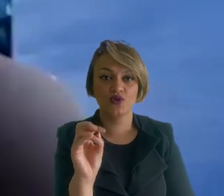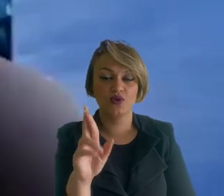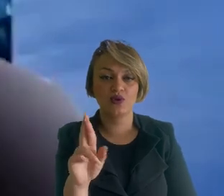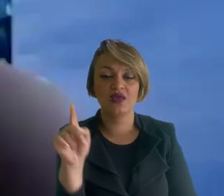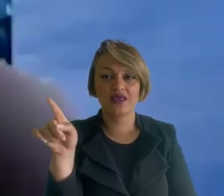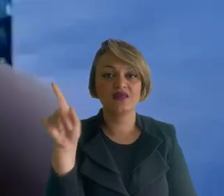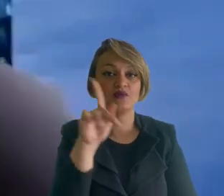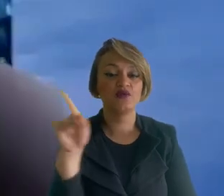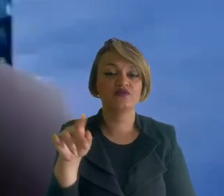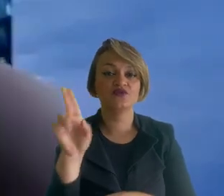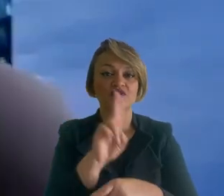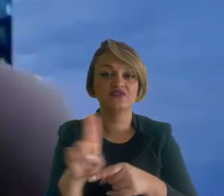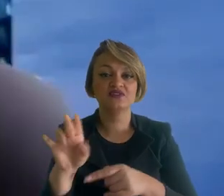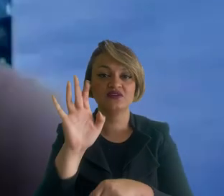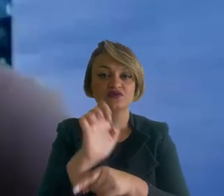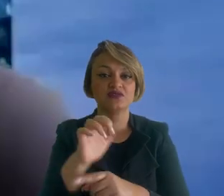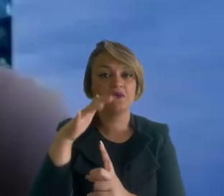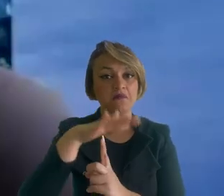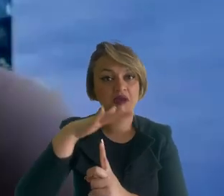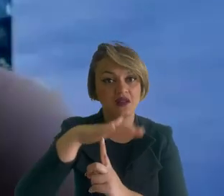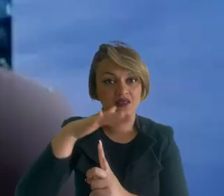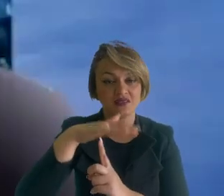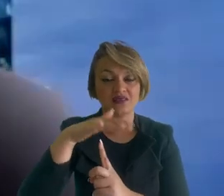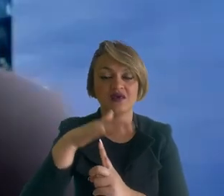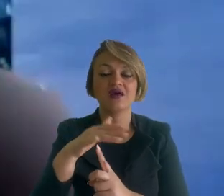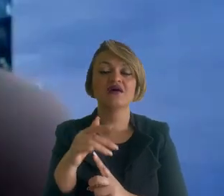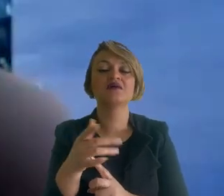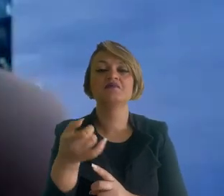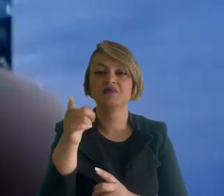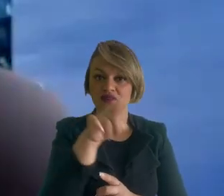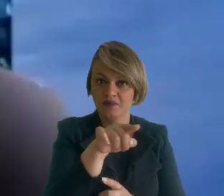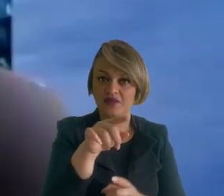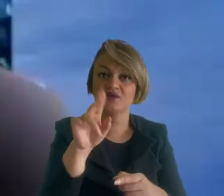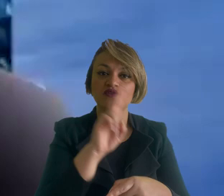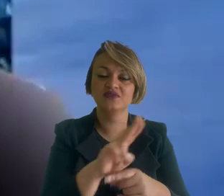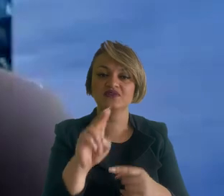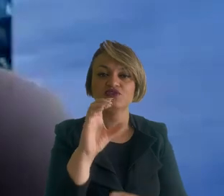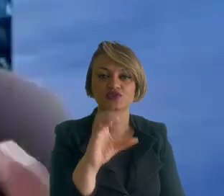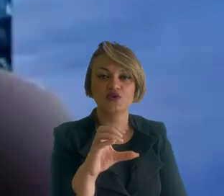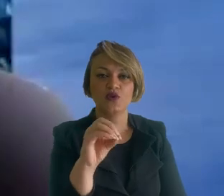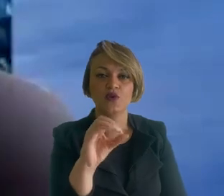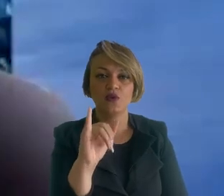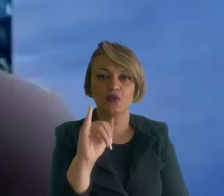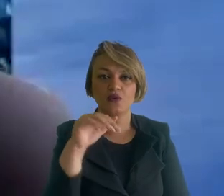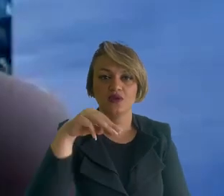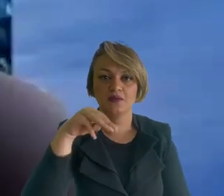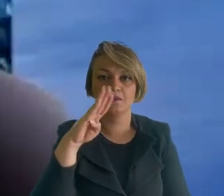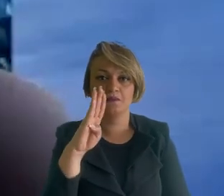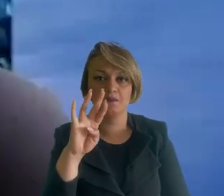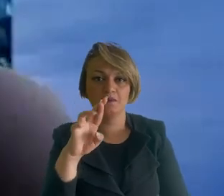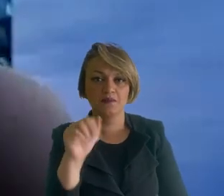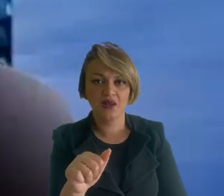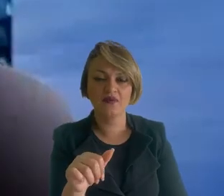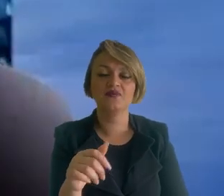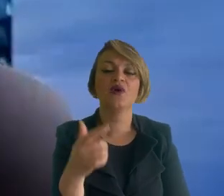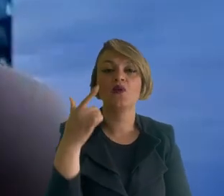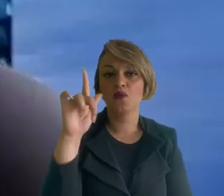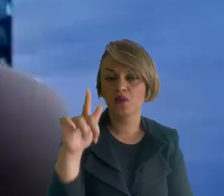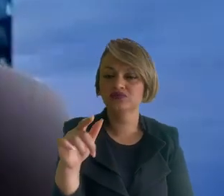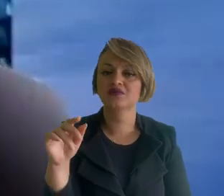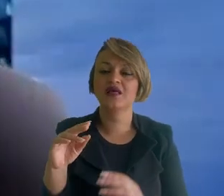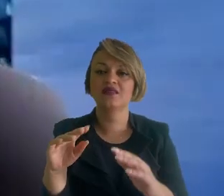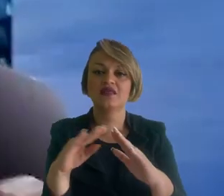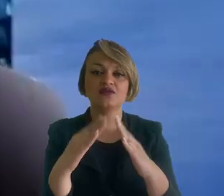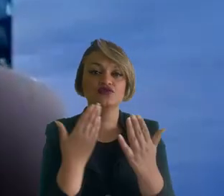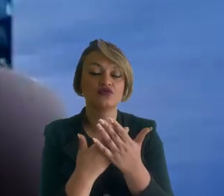Federal do Paraná e também leciona na universidade de Coimbra Professor Nelson Roosevelt da escola de